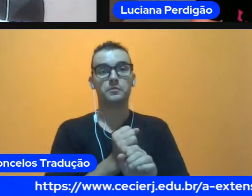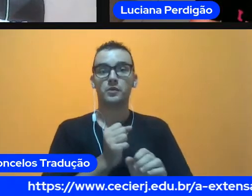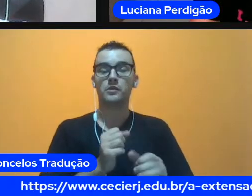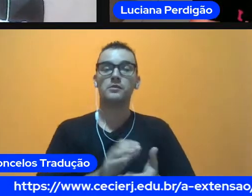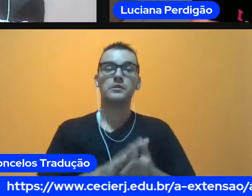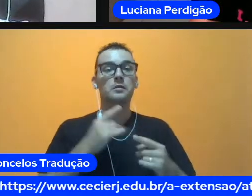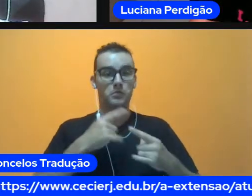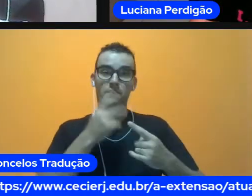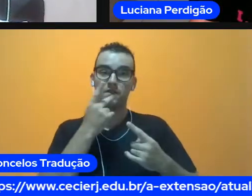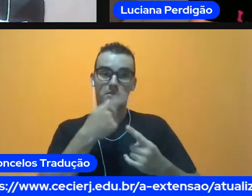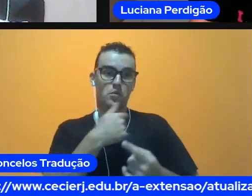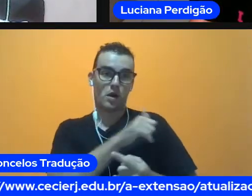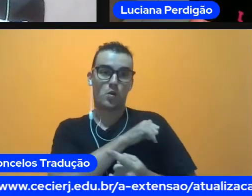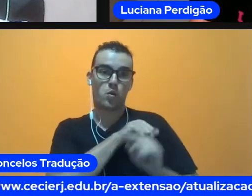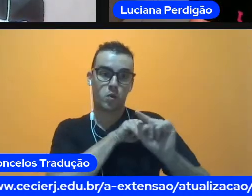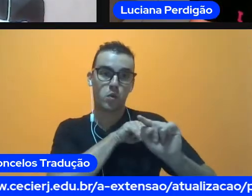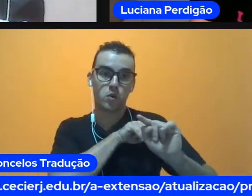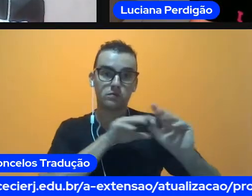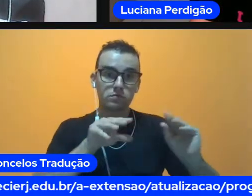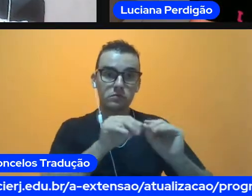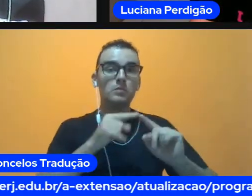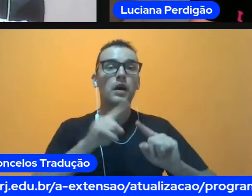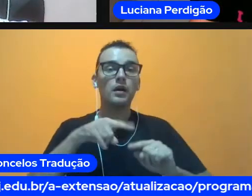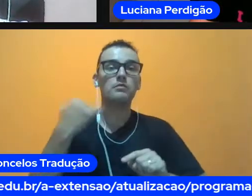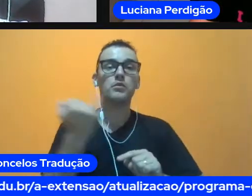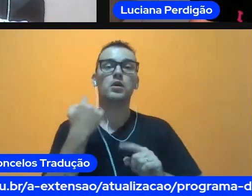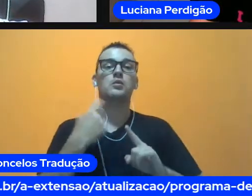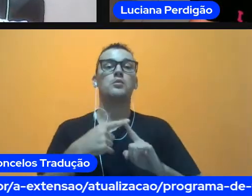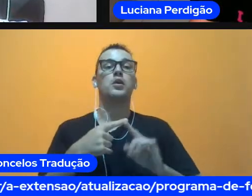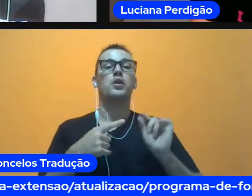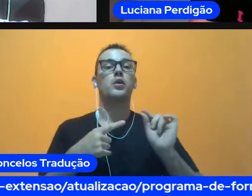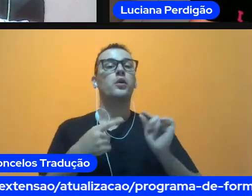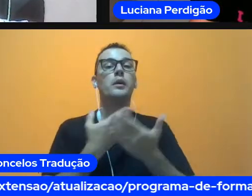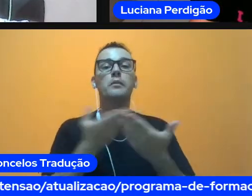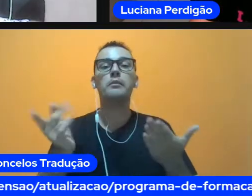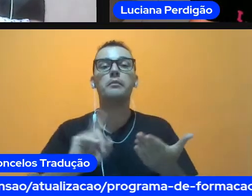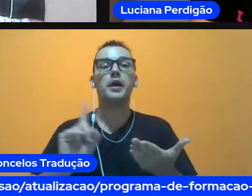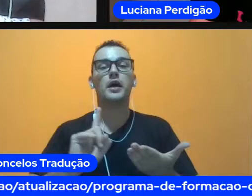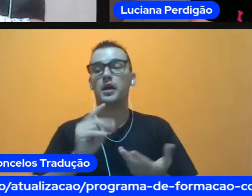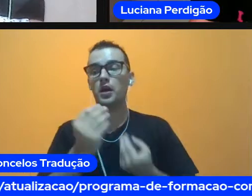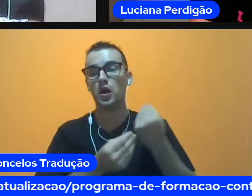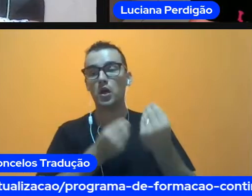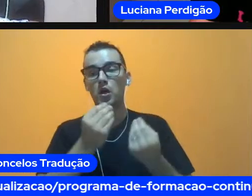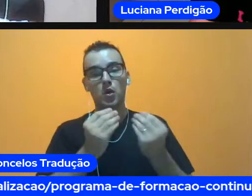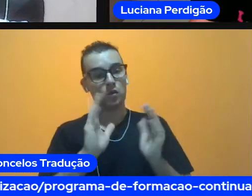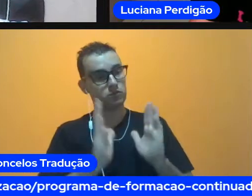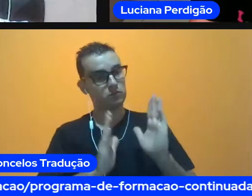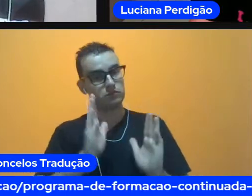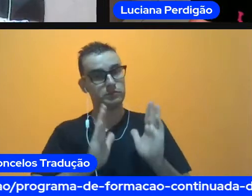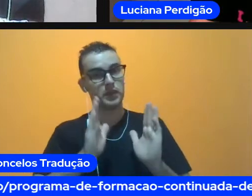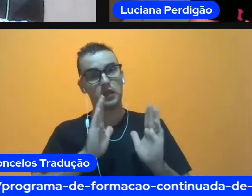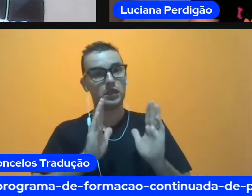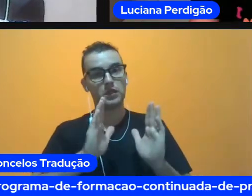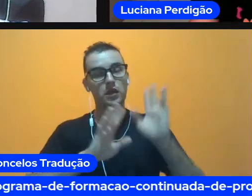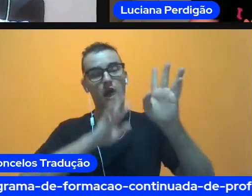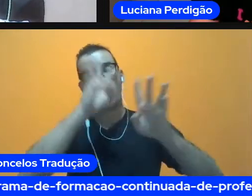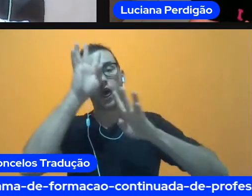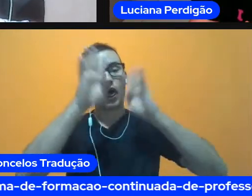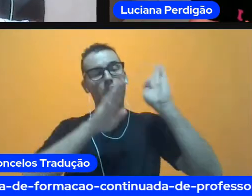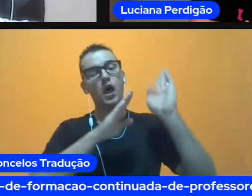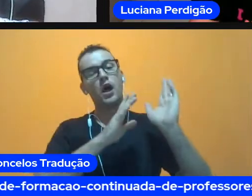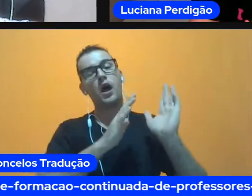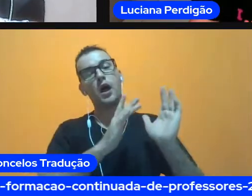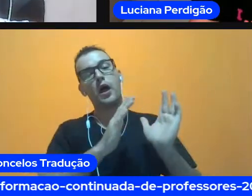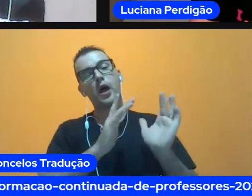meus alunos. É importante que a gente não perca, né, esse tempo de vista, que a gente organize,